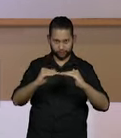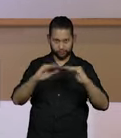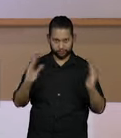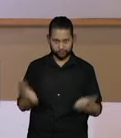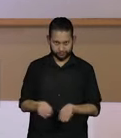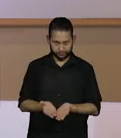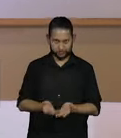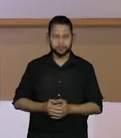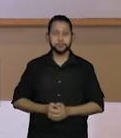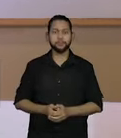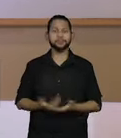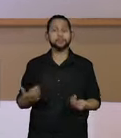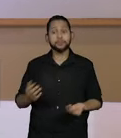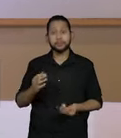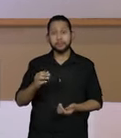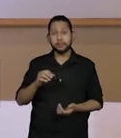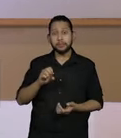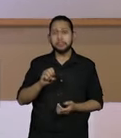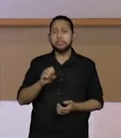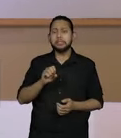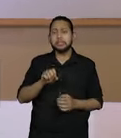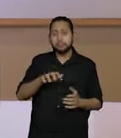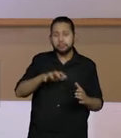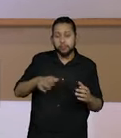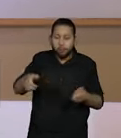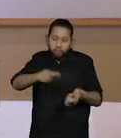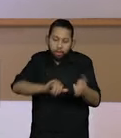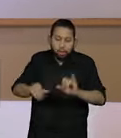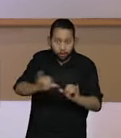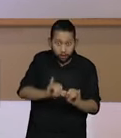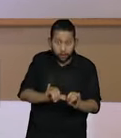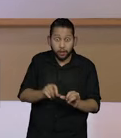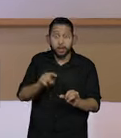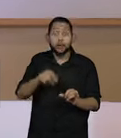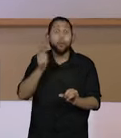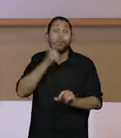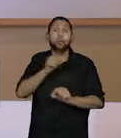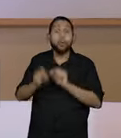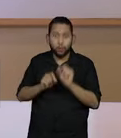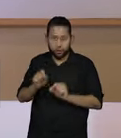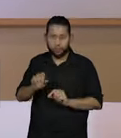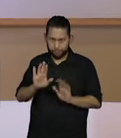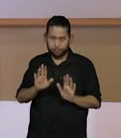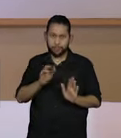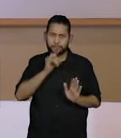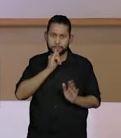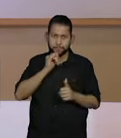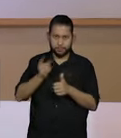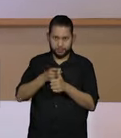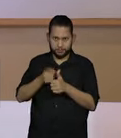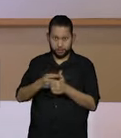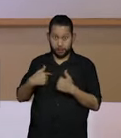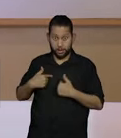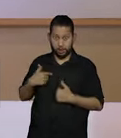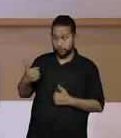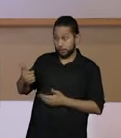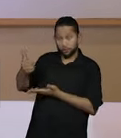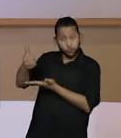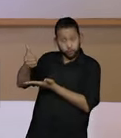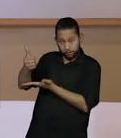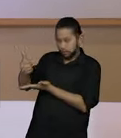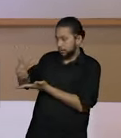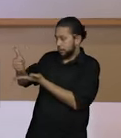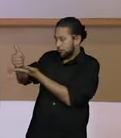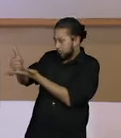Esse sistema, a gente vai comparar então a massa das substâncias reagentes, aquilo que a gente colocou dentro